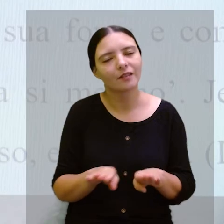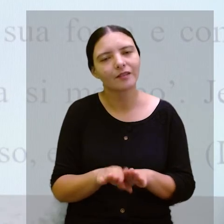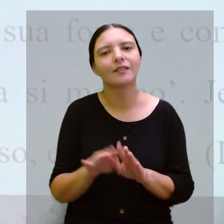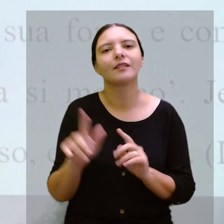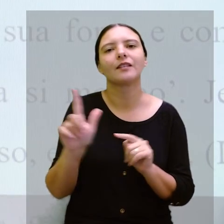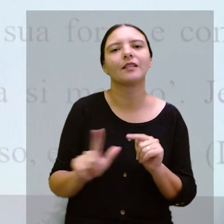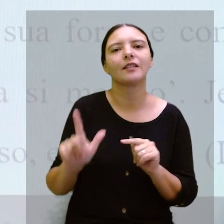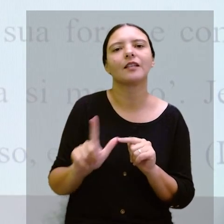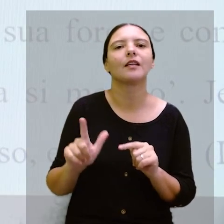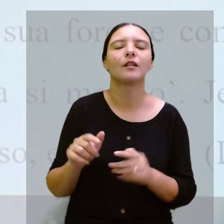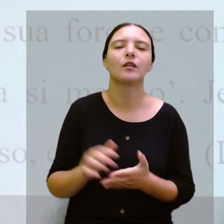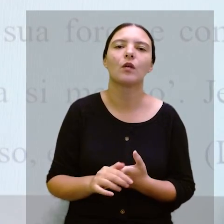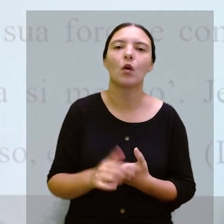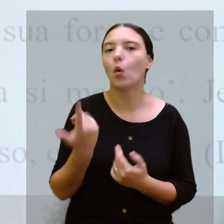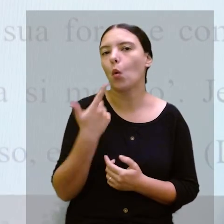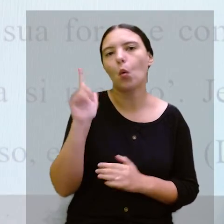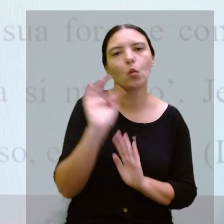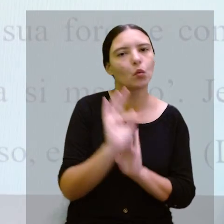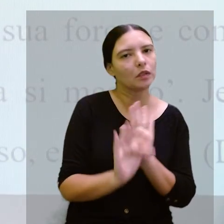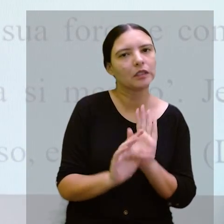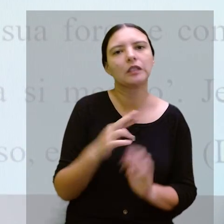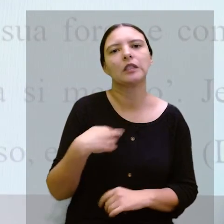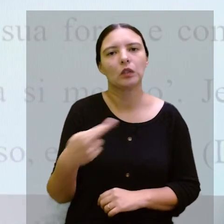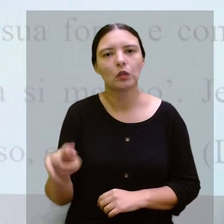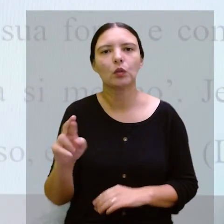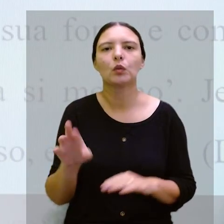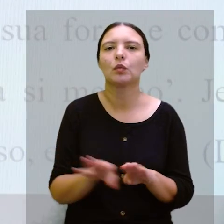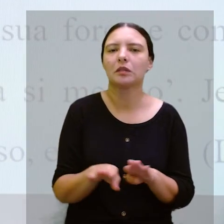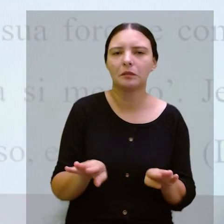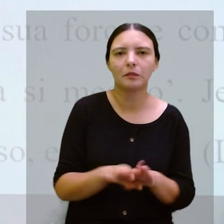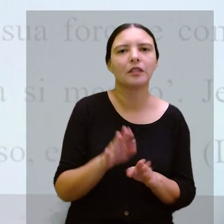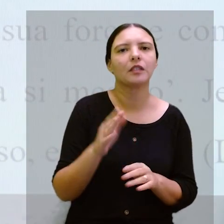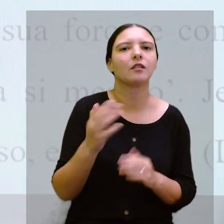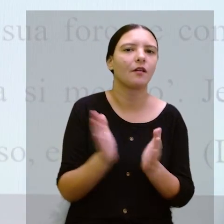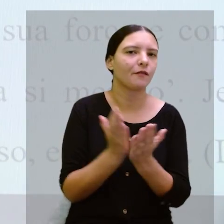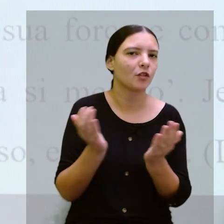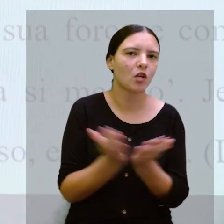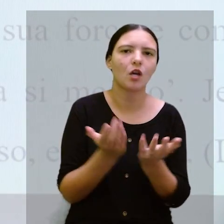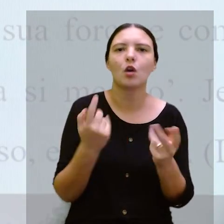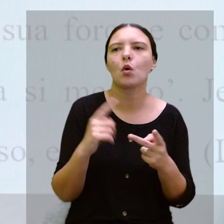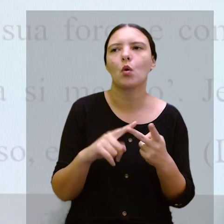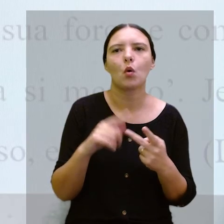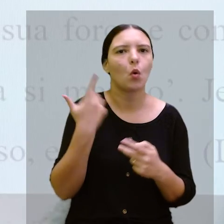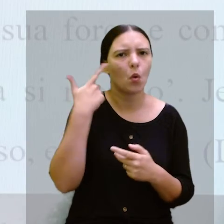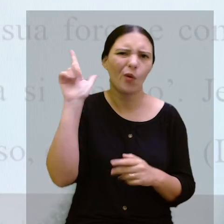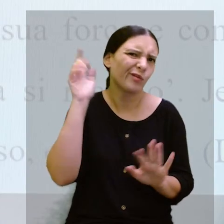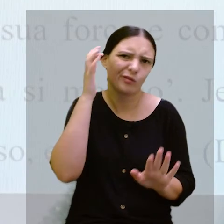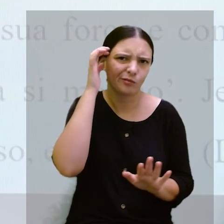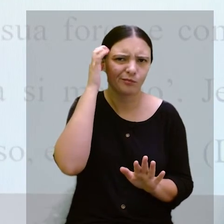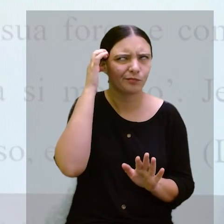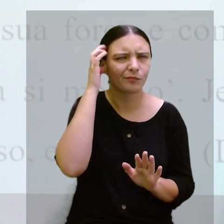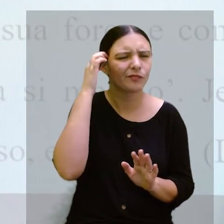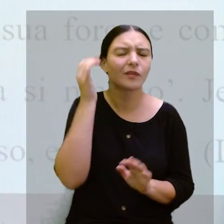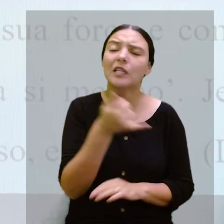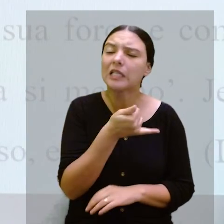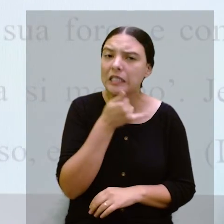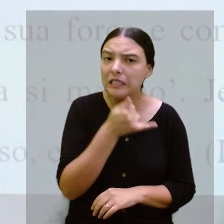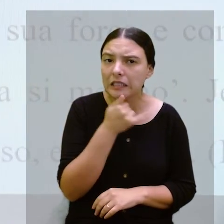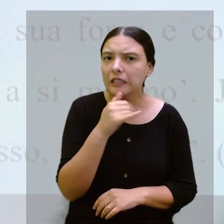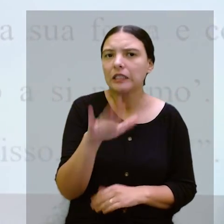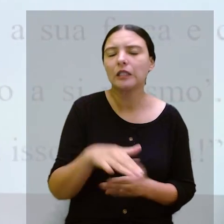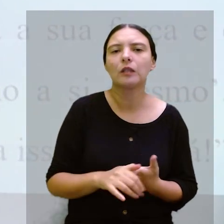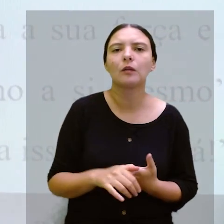texto literário, assim como outros textos religiosos, sacros, evangélicos, ou, enfim, por exemplo,